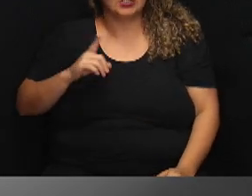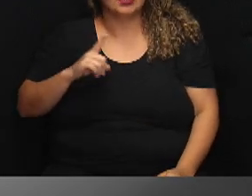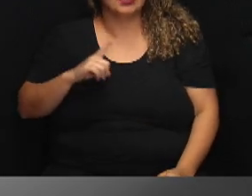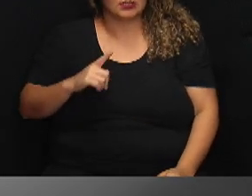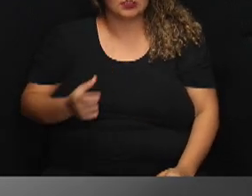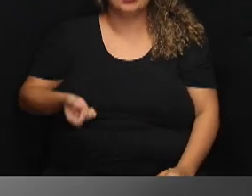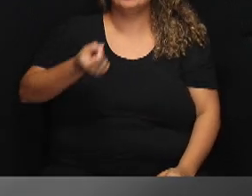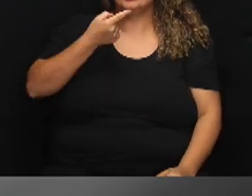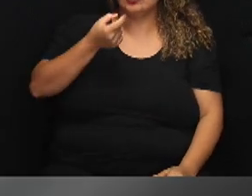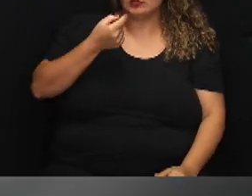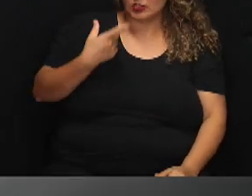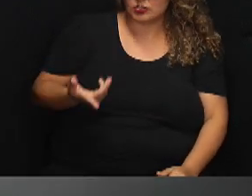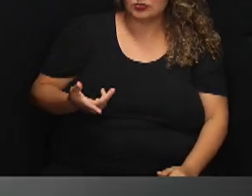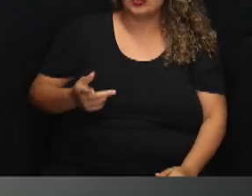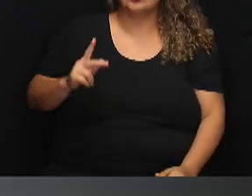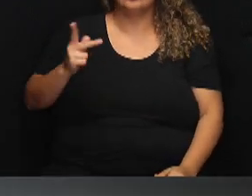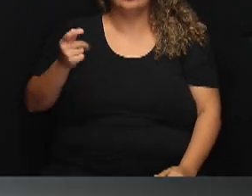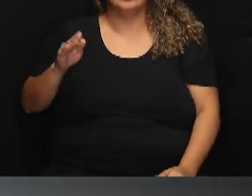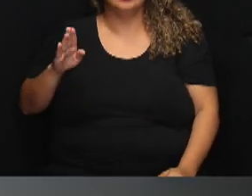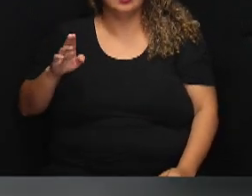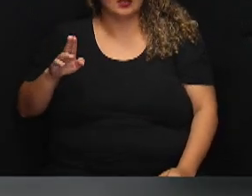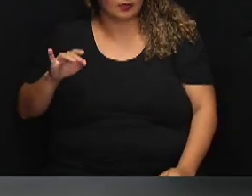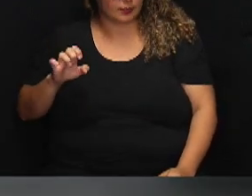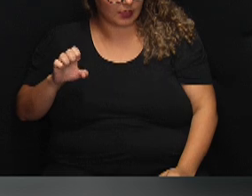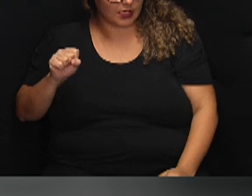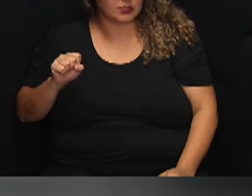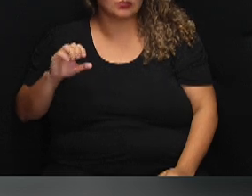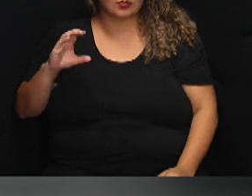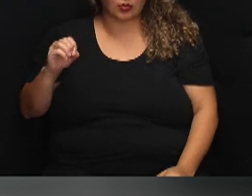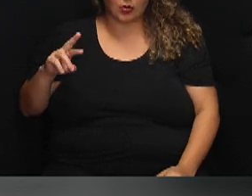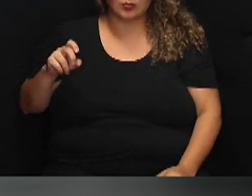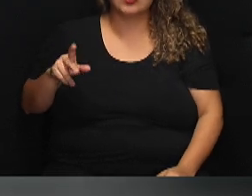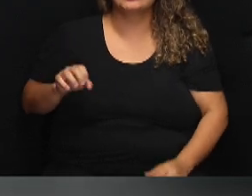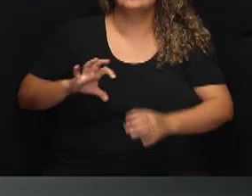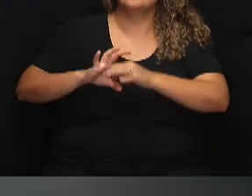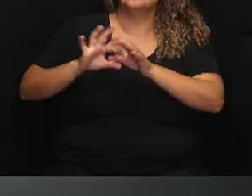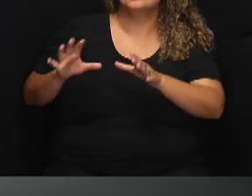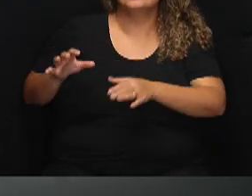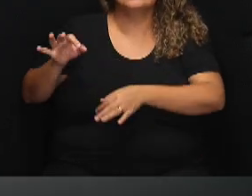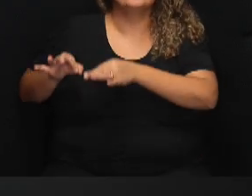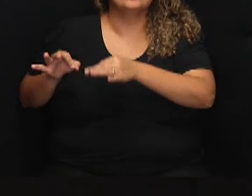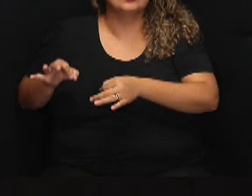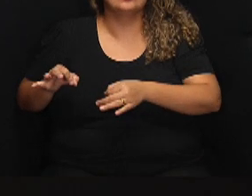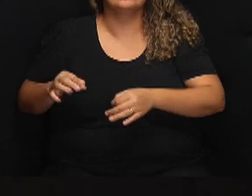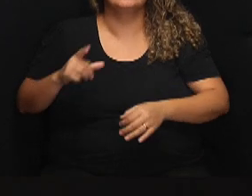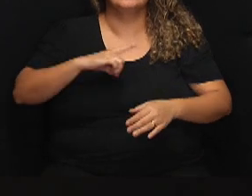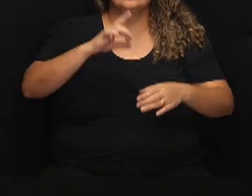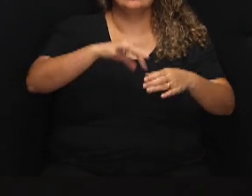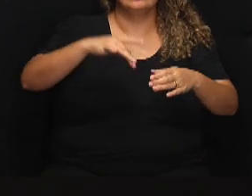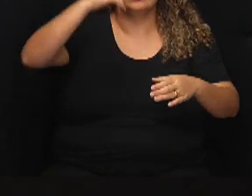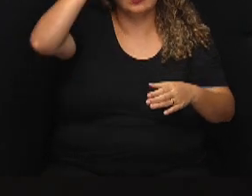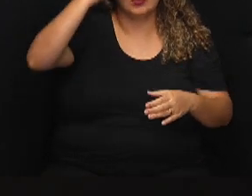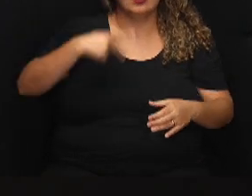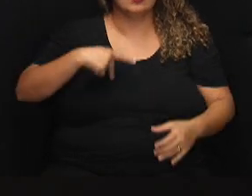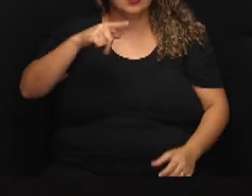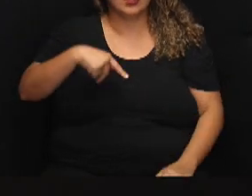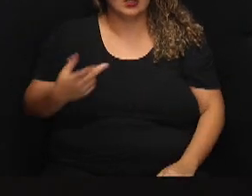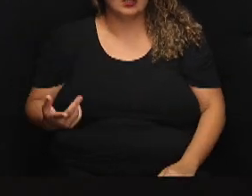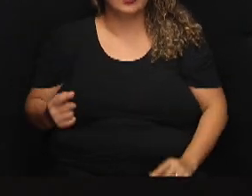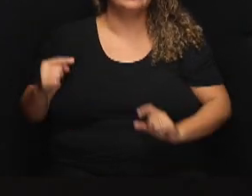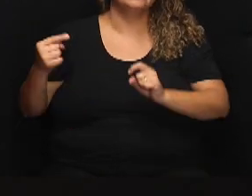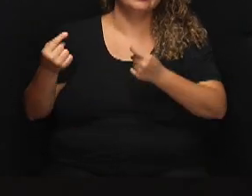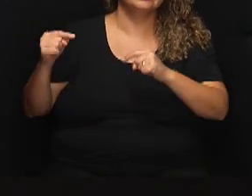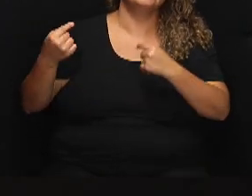medicamento, né, que têm inclusive a autorização da justiça para ter o autocultivo, são ali importunados o tempo